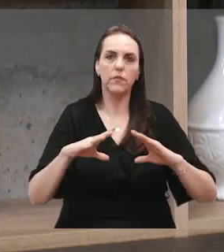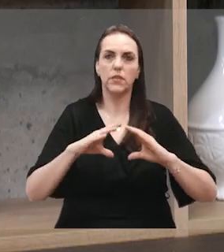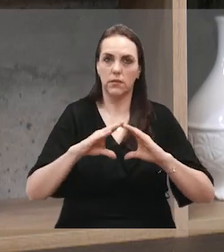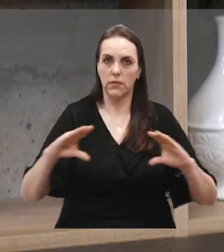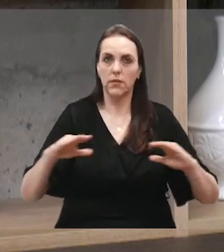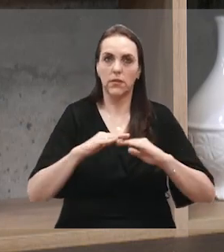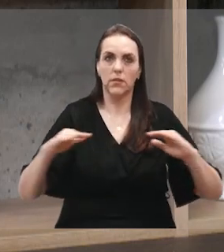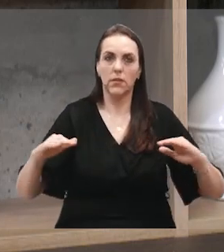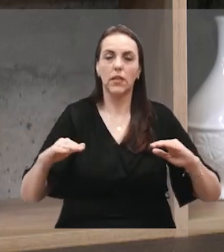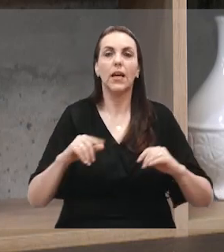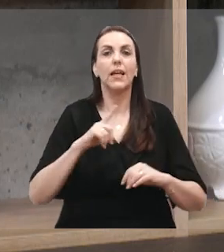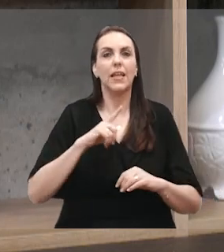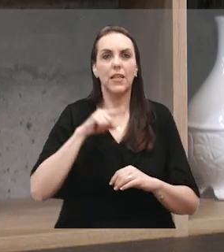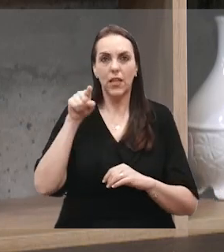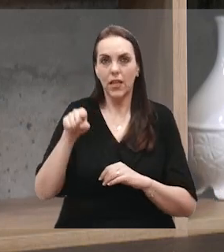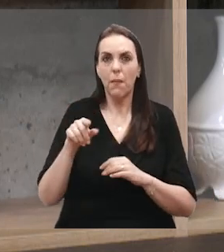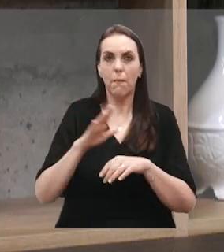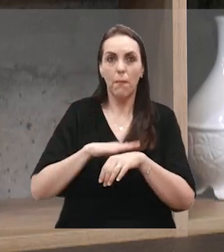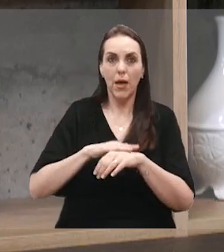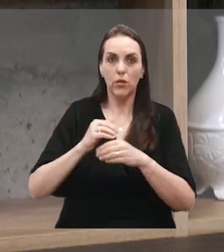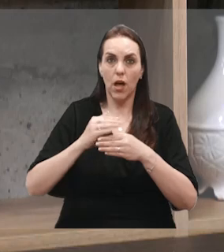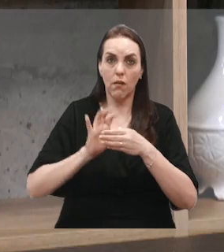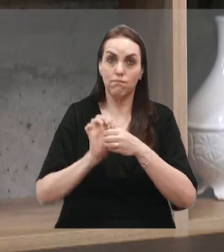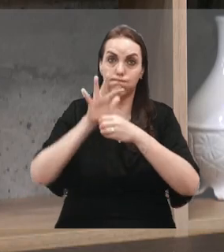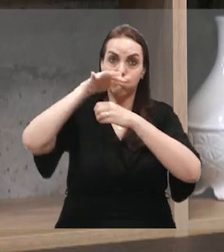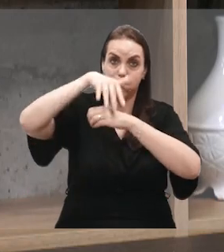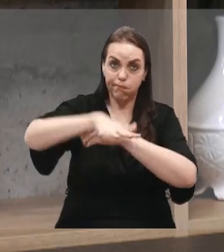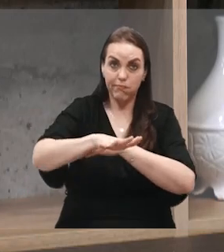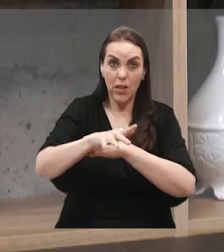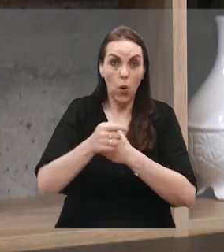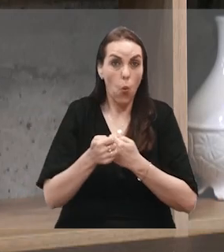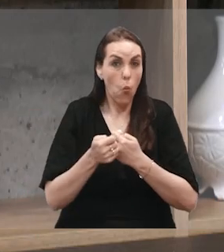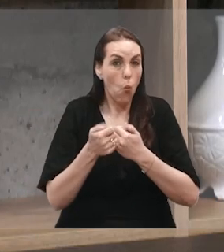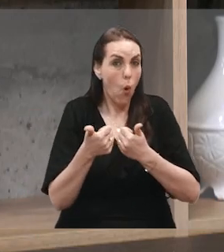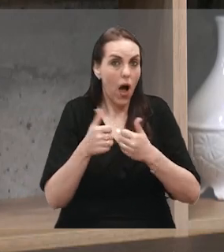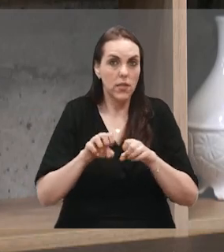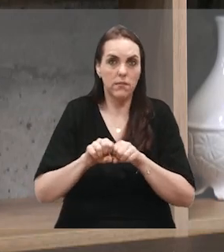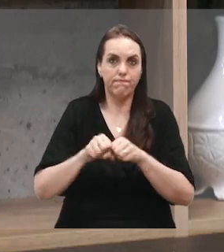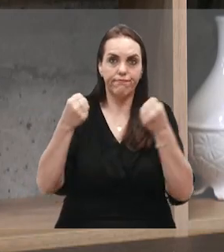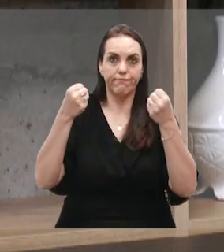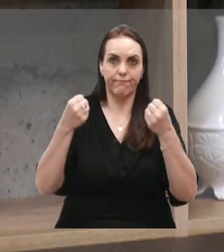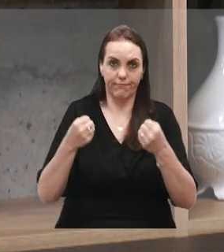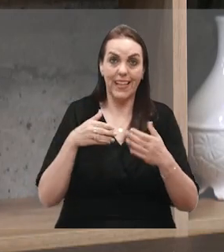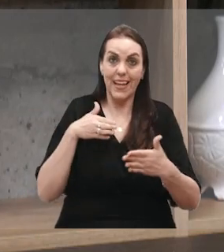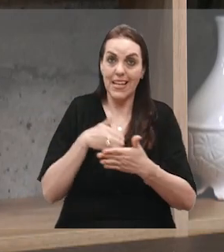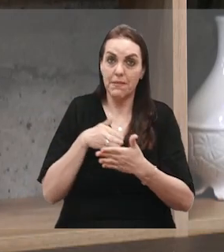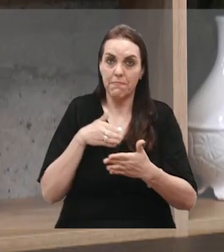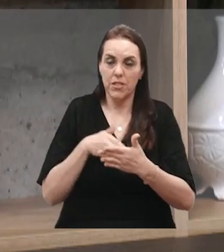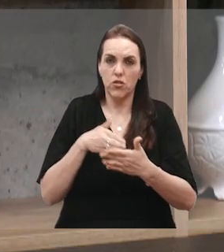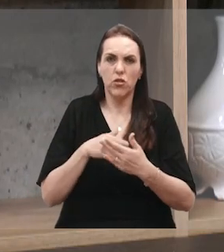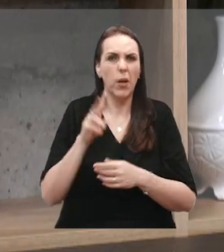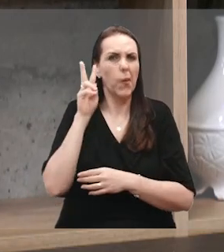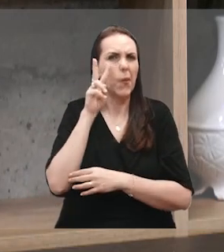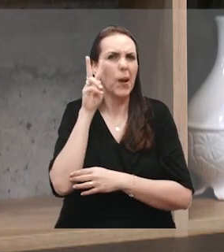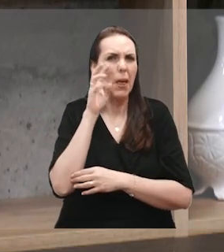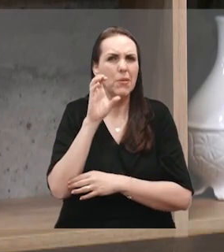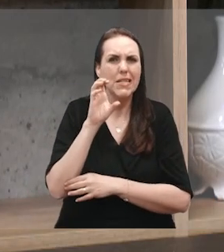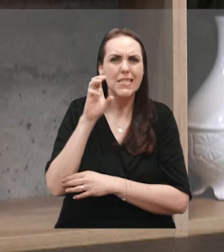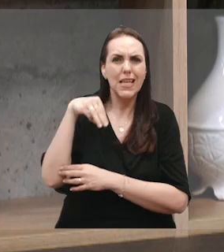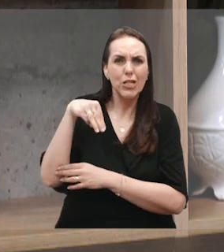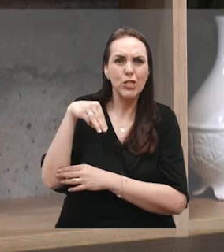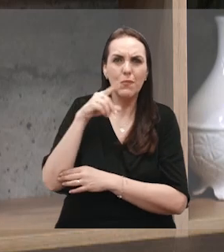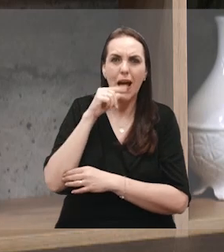quando a senhora disse que transbordou, mas não teve o rompimento, mas chegou numa situação limite. Eu lembro que tinha uma contagem de centímetros de